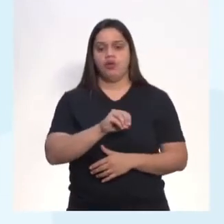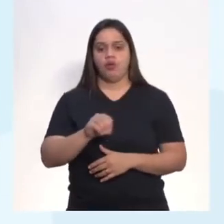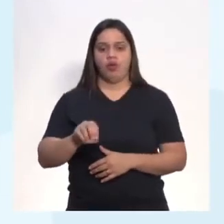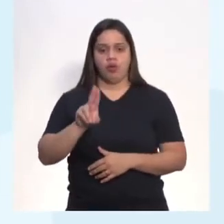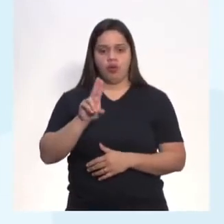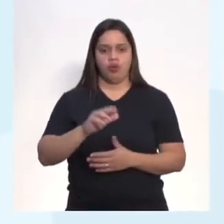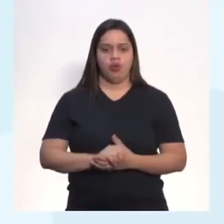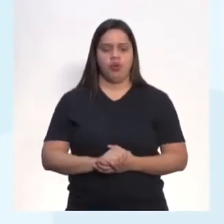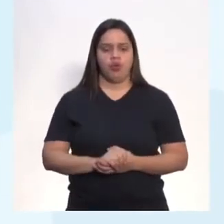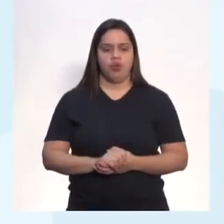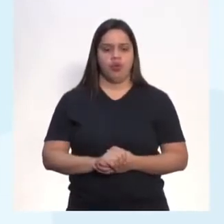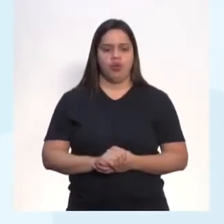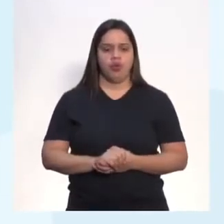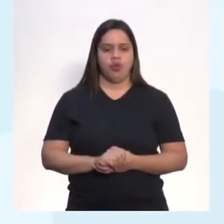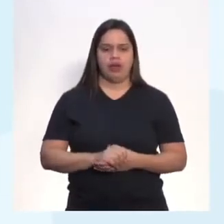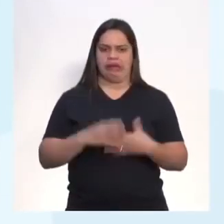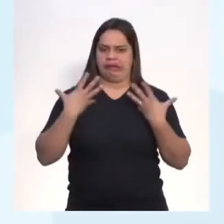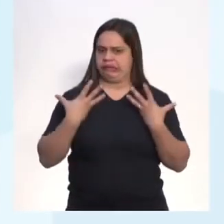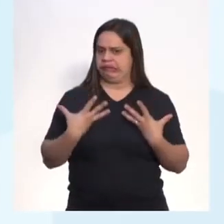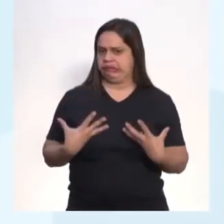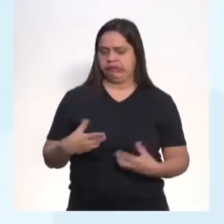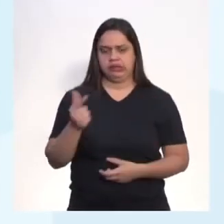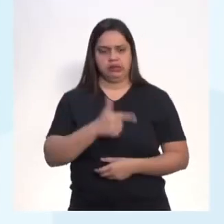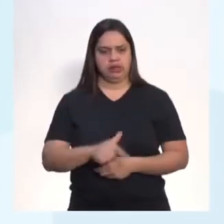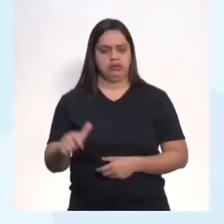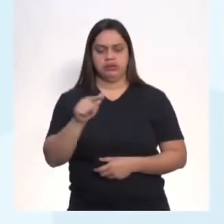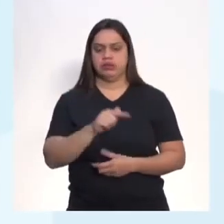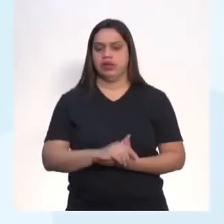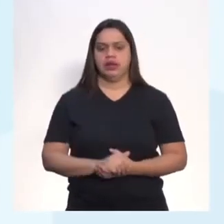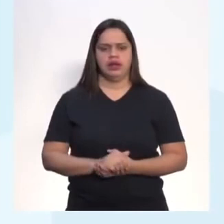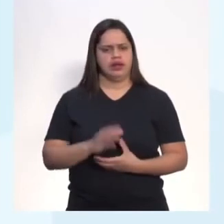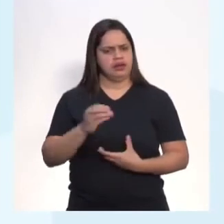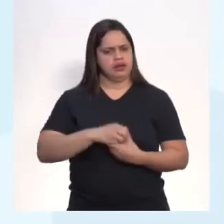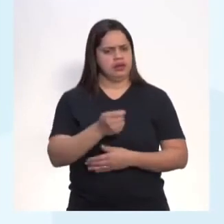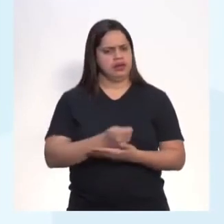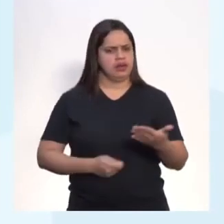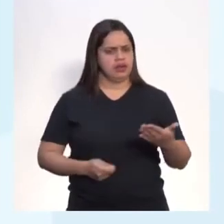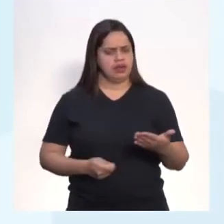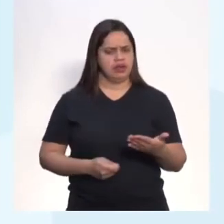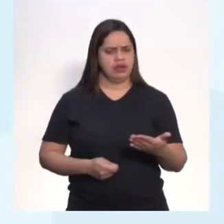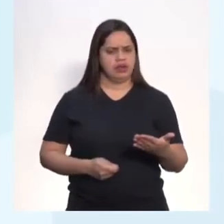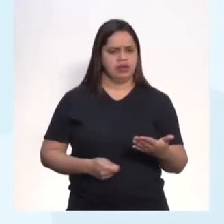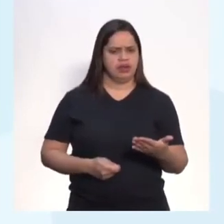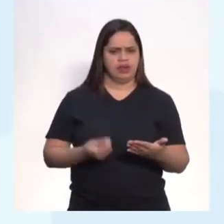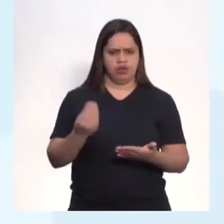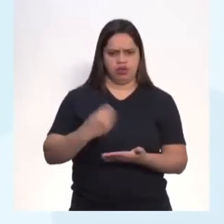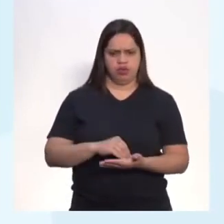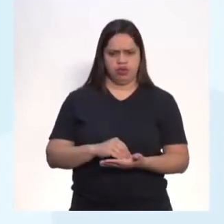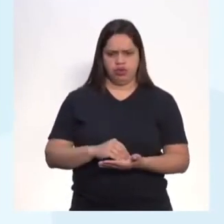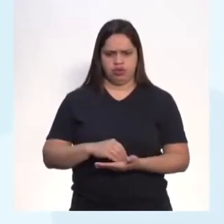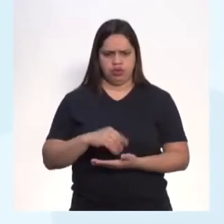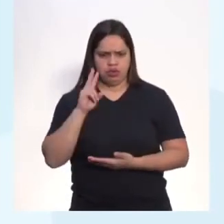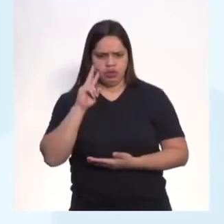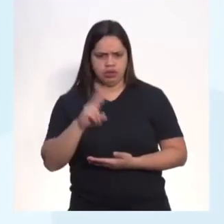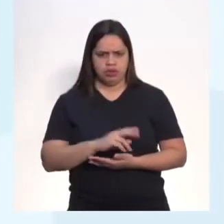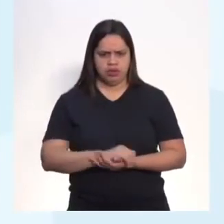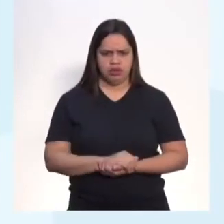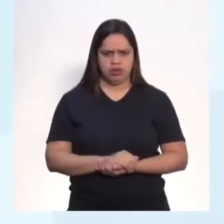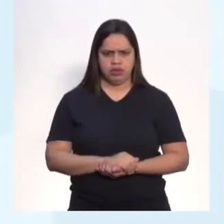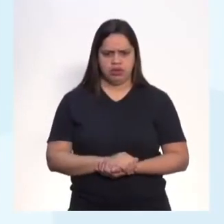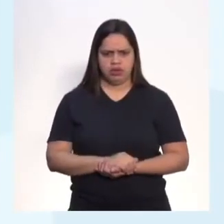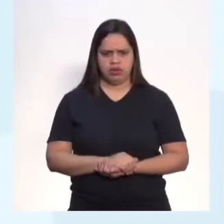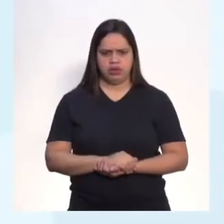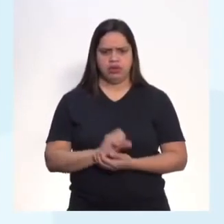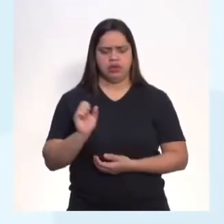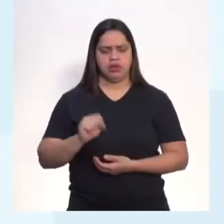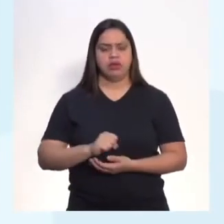Rangel. Exausto Julia Nunes. não tem no texto. Tem no texto, mas Tem. eu coloquei exausto aqui, eu não tô achando exausto. Acho que não.